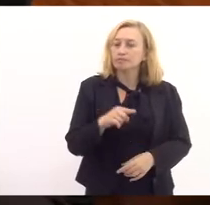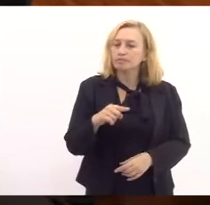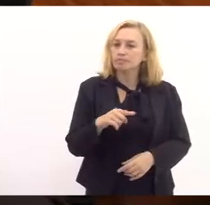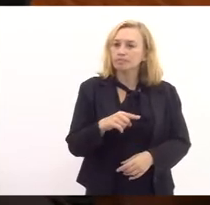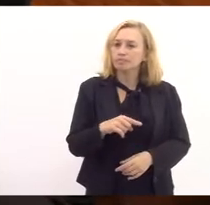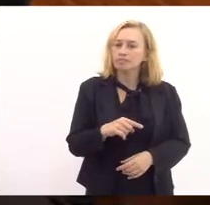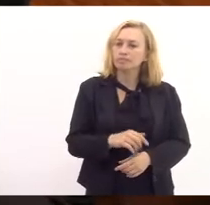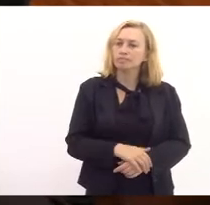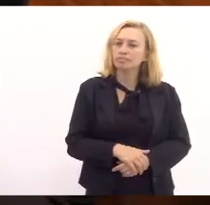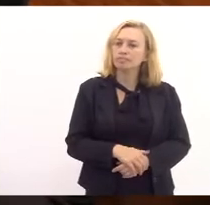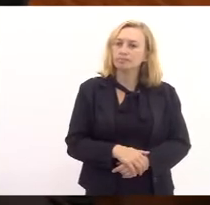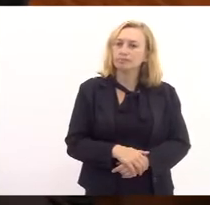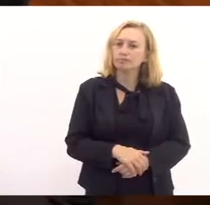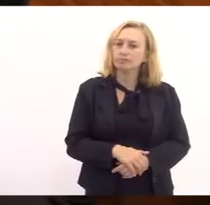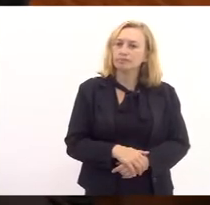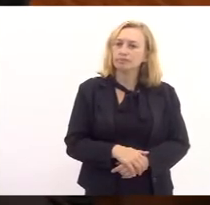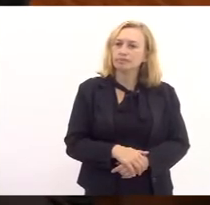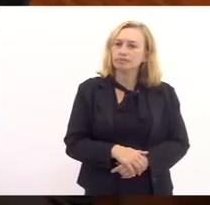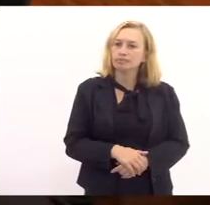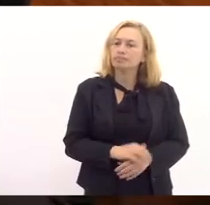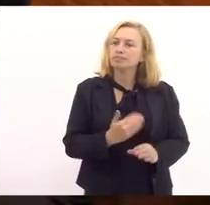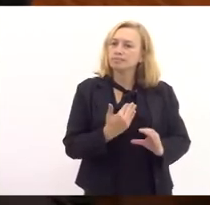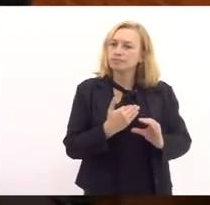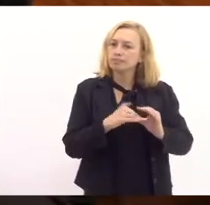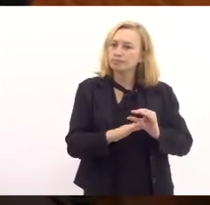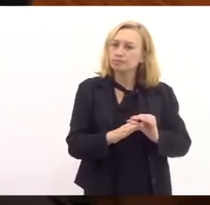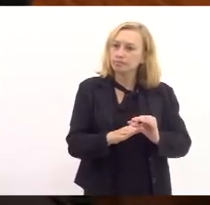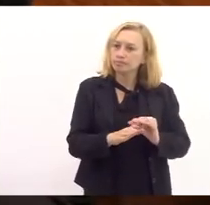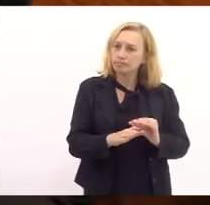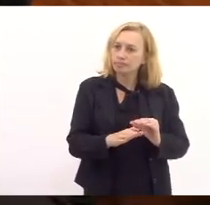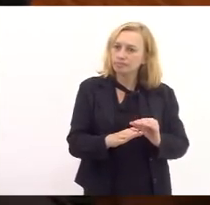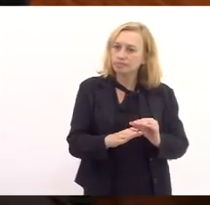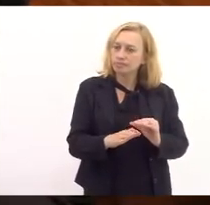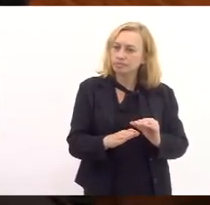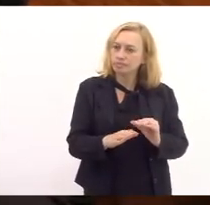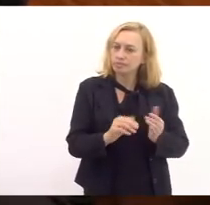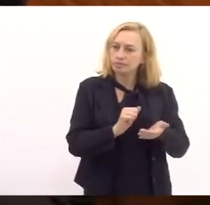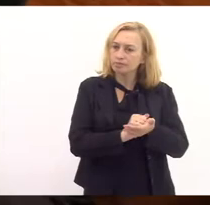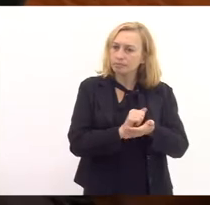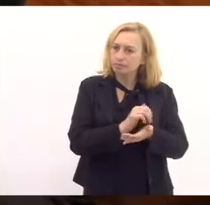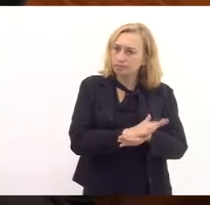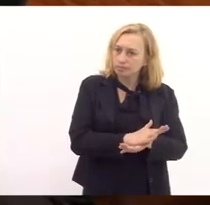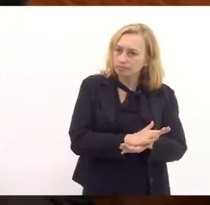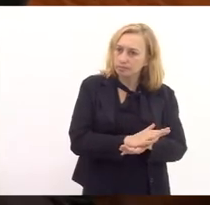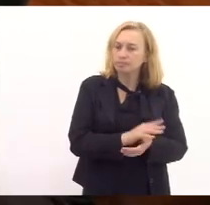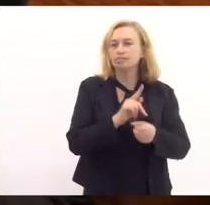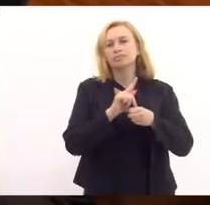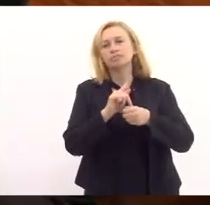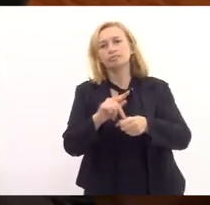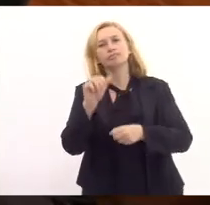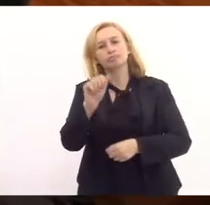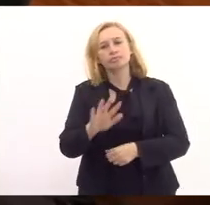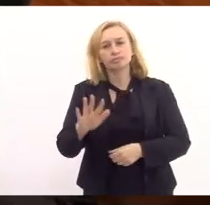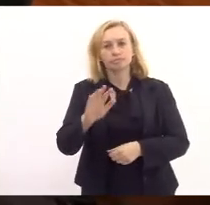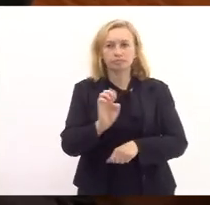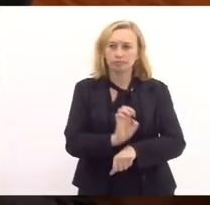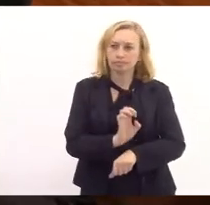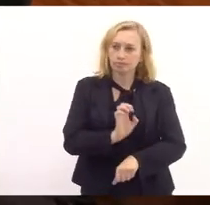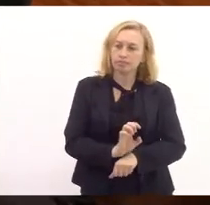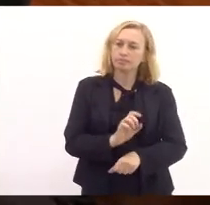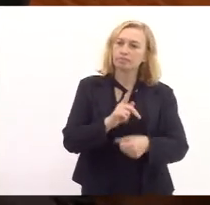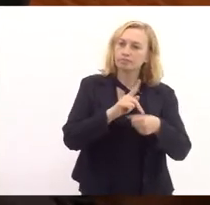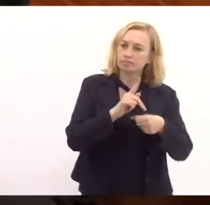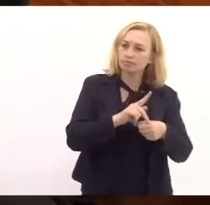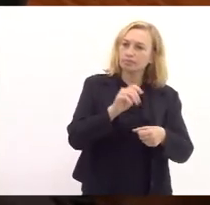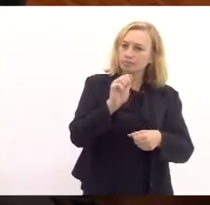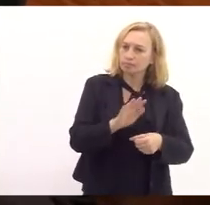lavra-se o auto de infração, a gente encaminha o auto de infração para a Procuradoria-Geral do Estado, a Procuradoria-Geral